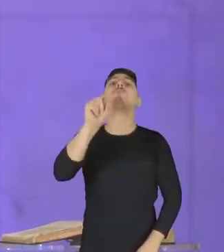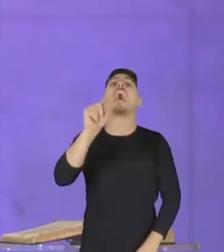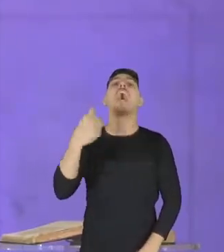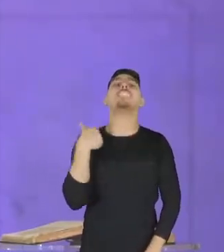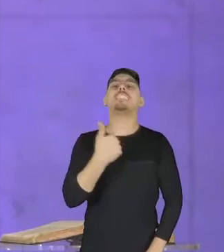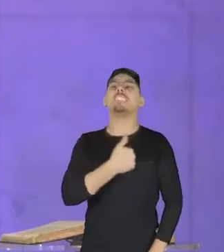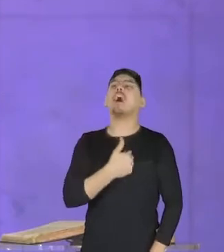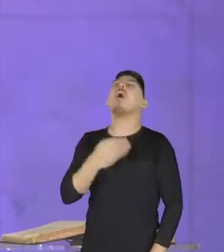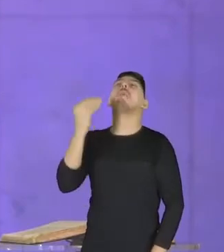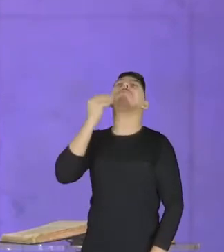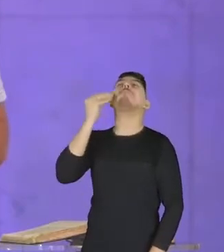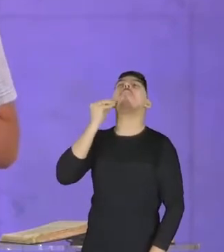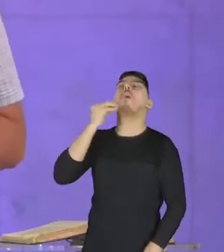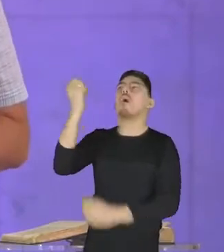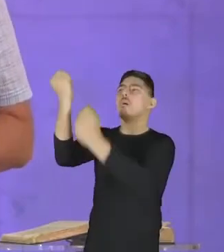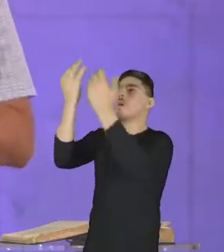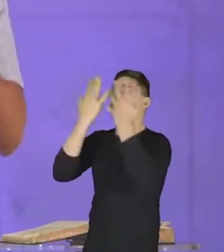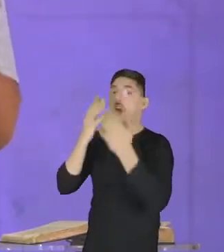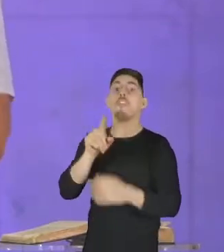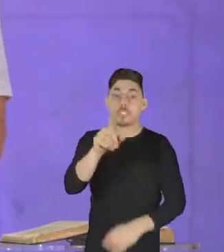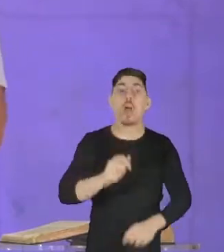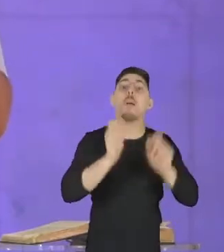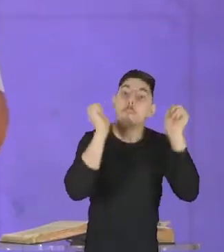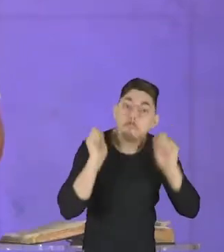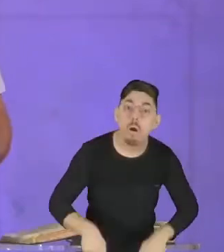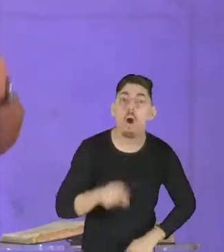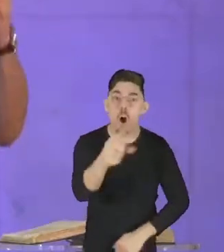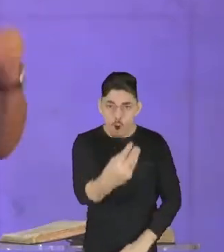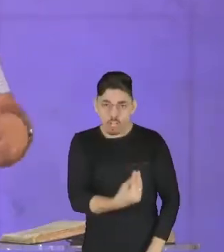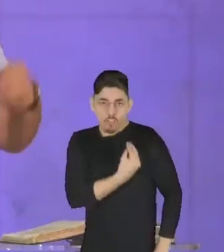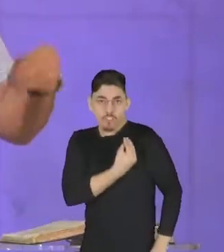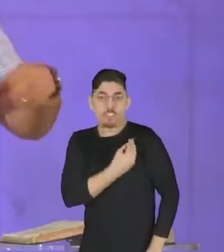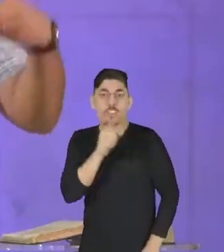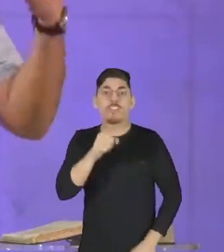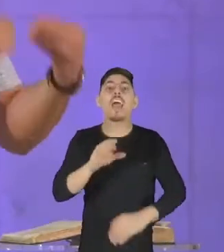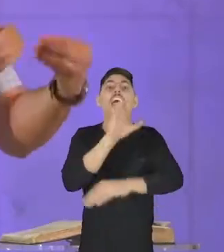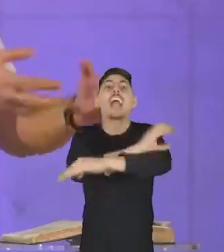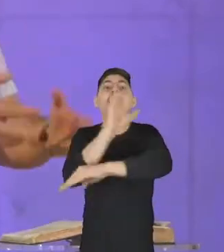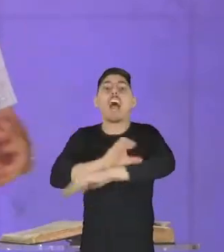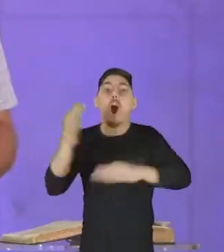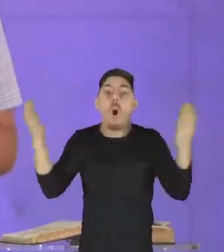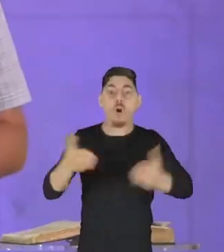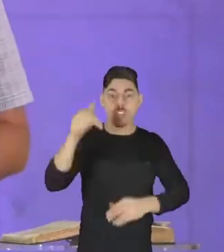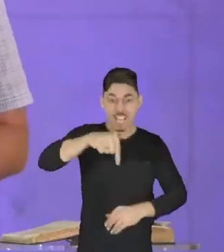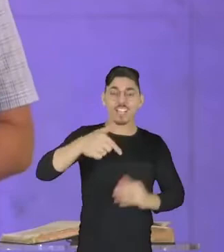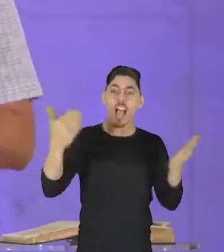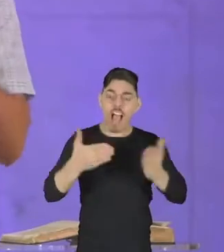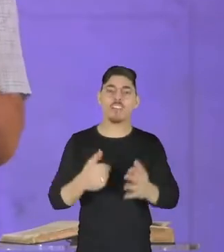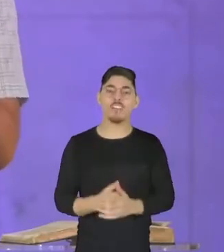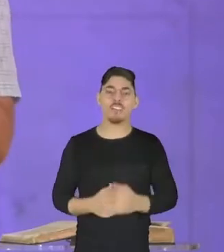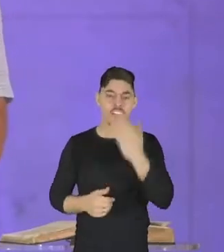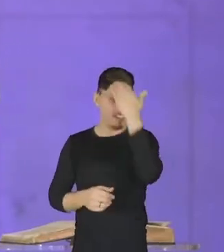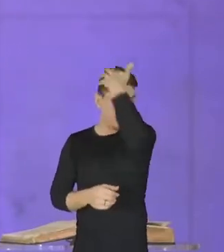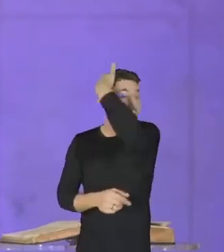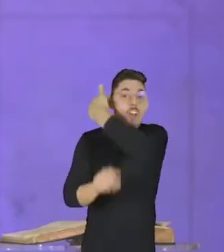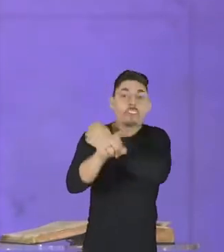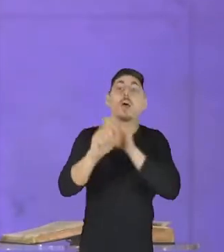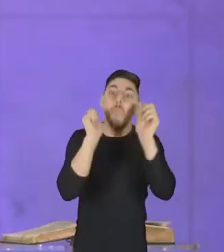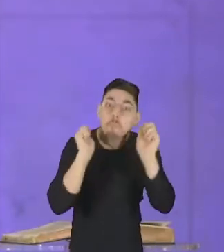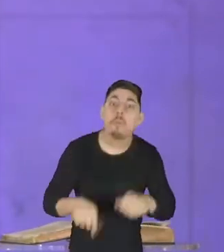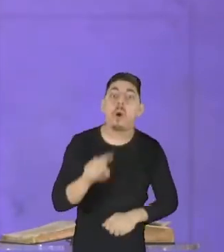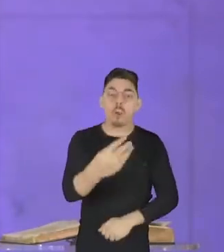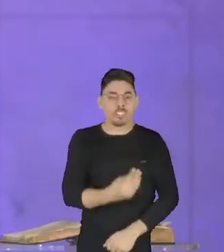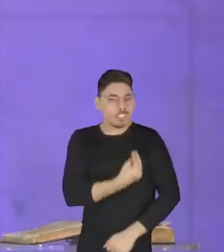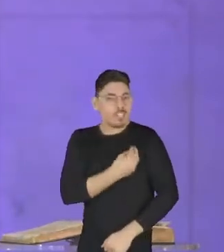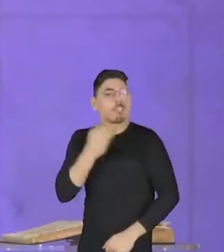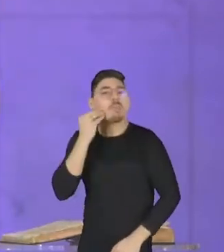em Canaã hoje. Você pode começar a viver em Canaã aqui e agora. Você pode começar a